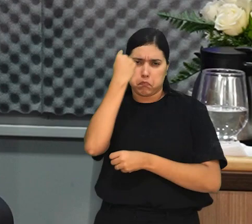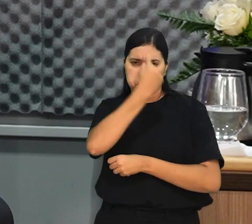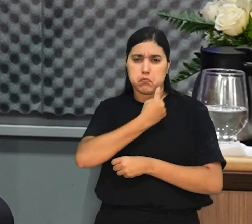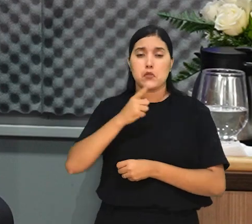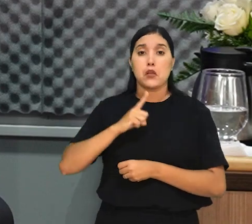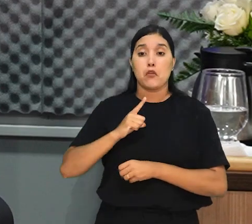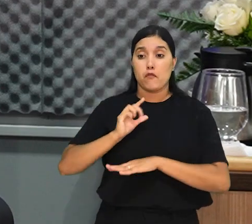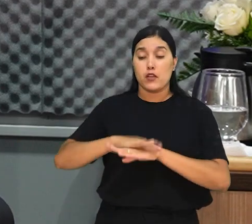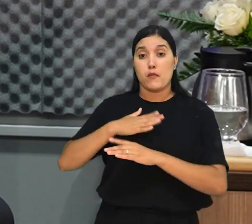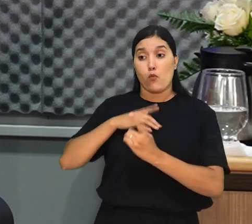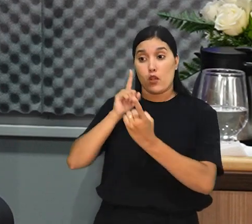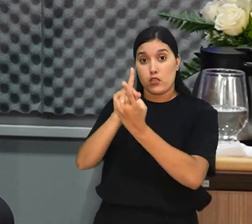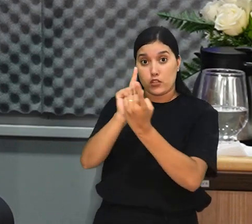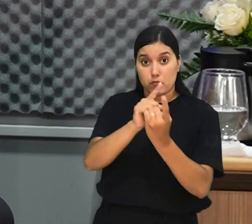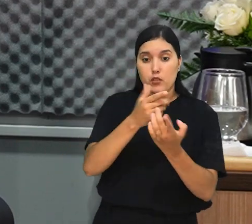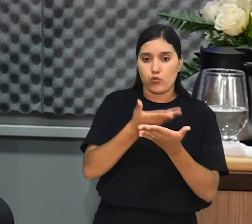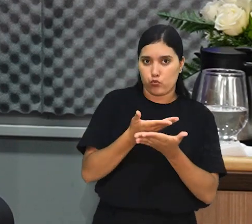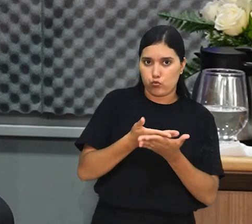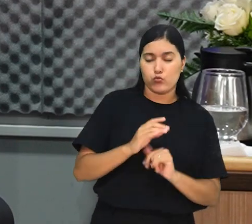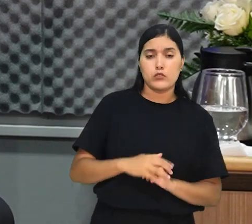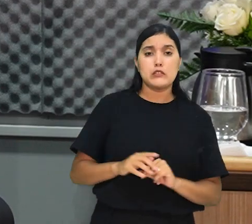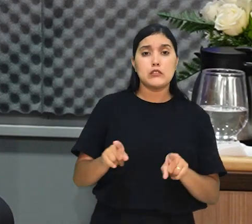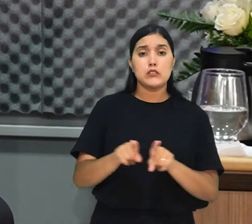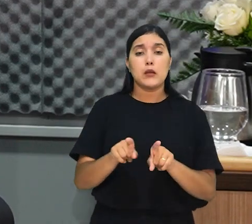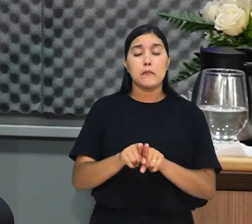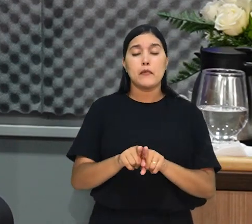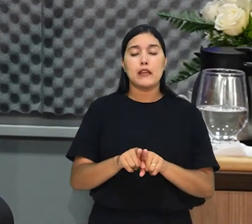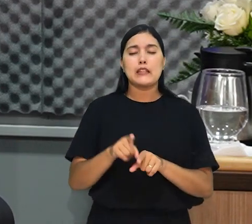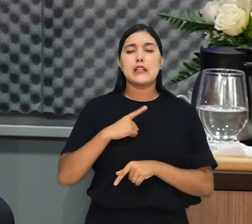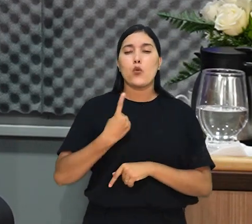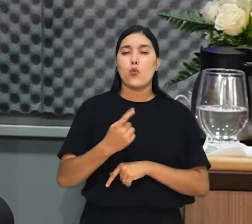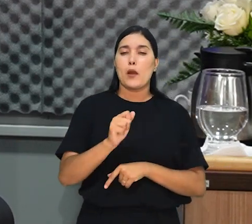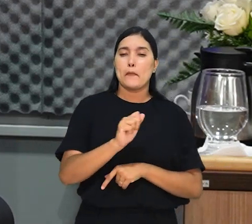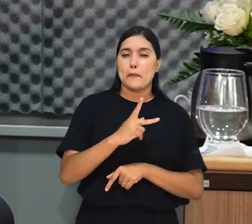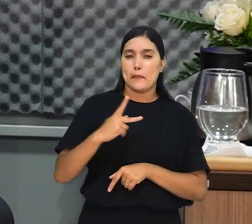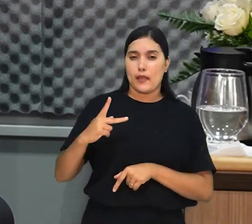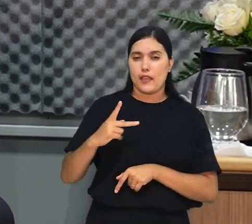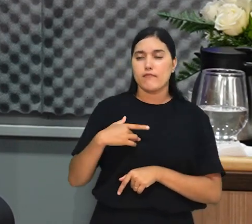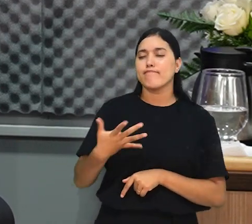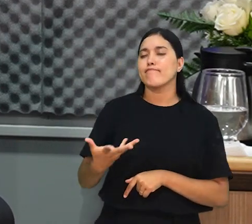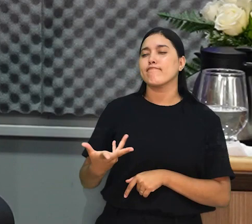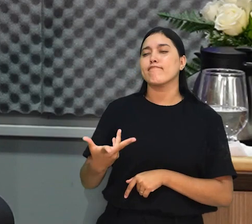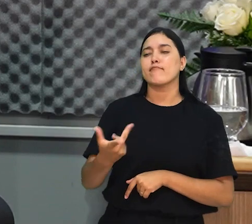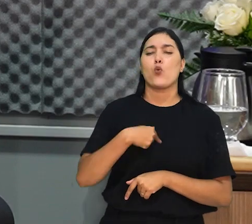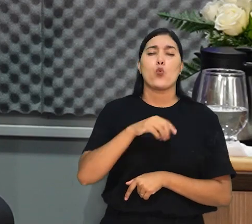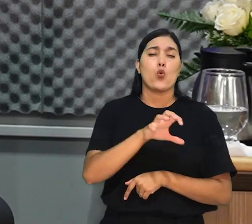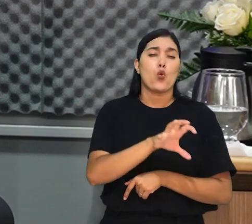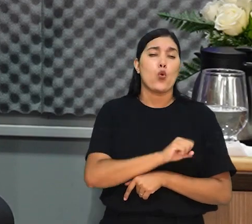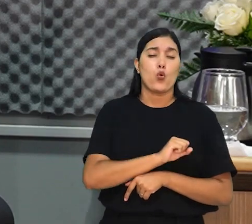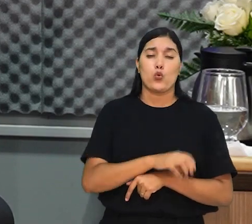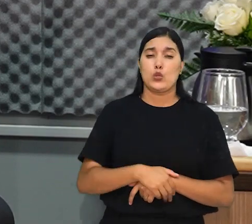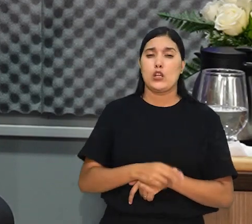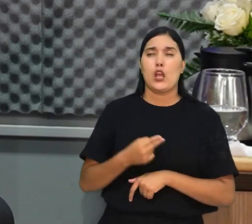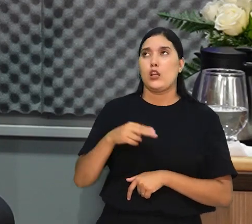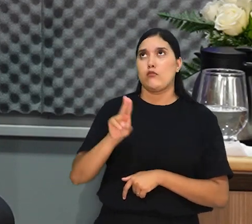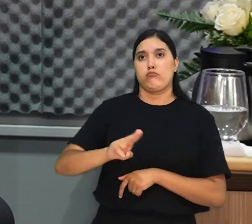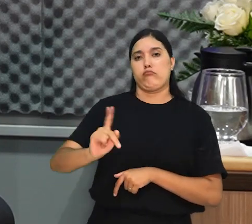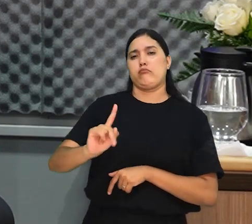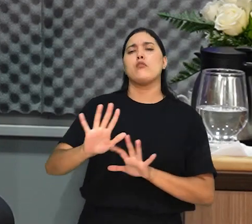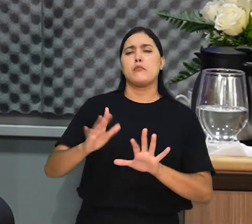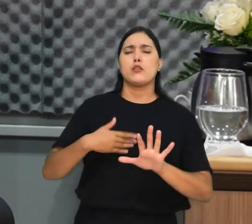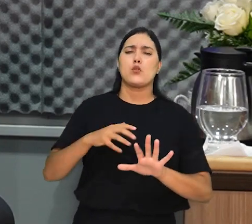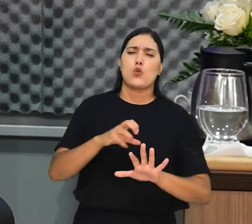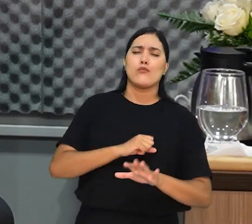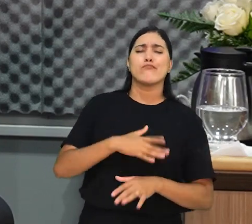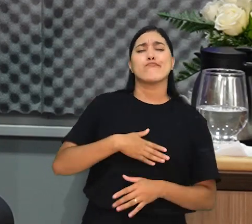meu atendimento. E temos eu tenho um aplicativo que ele é maravilhoso, que eu gosto muito. Eu não estou usando mais